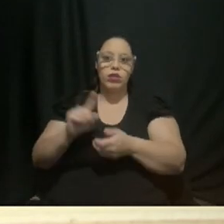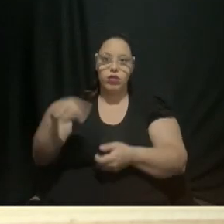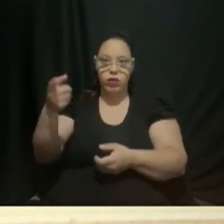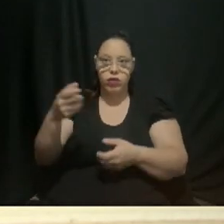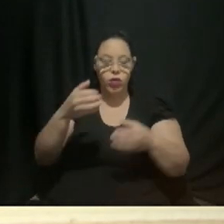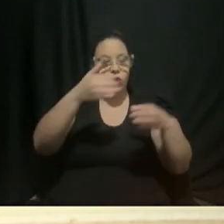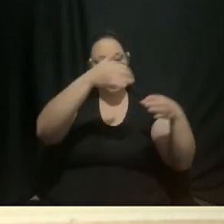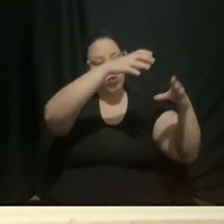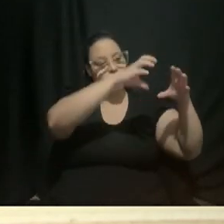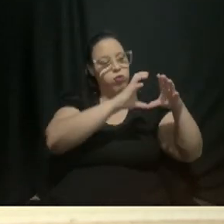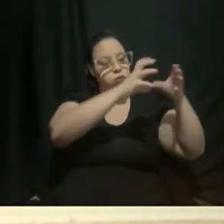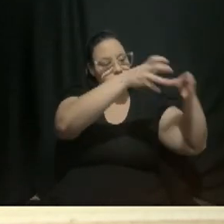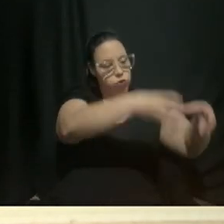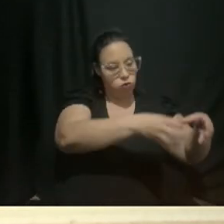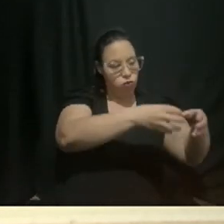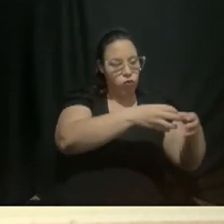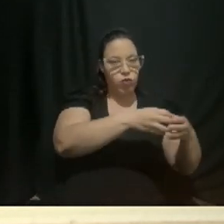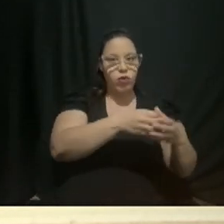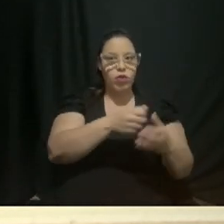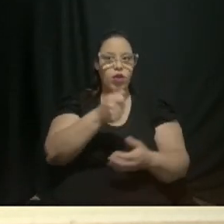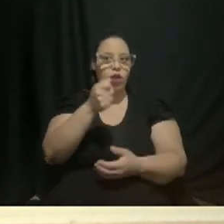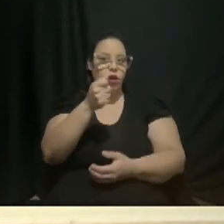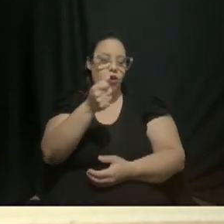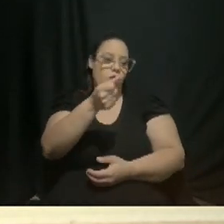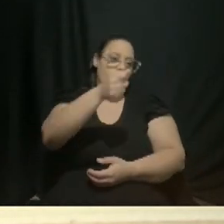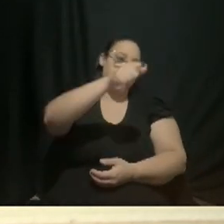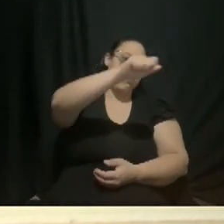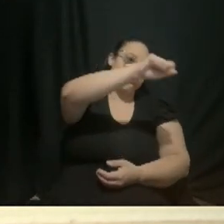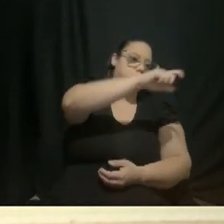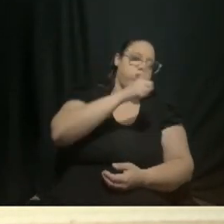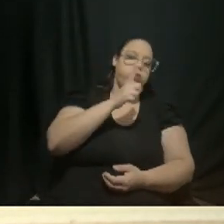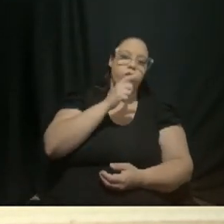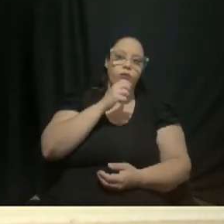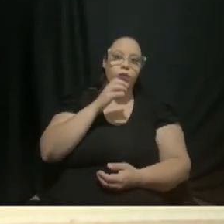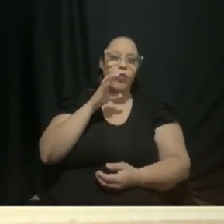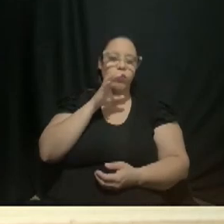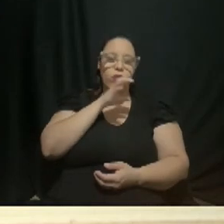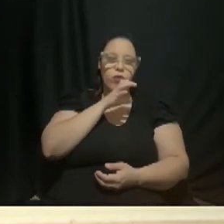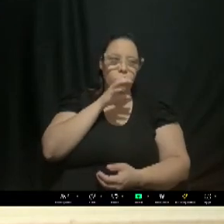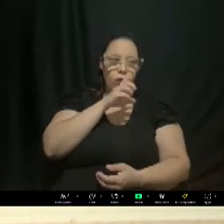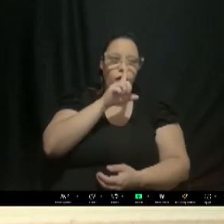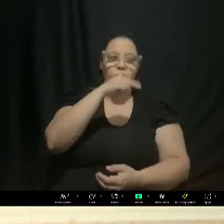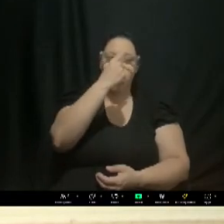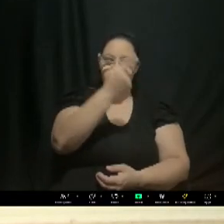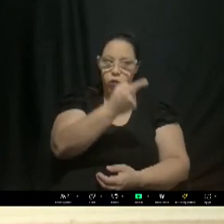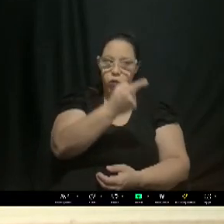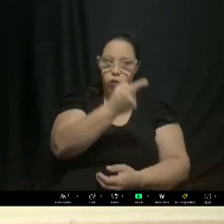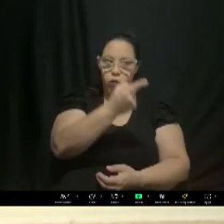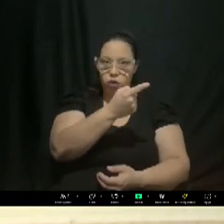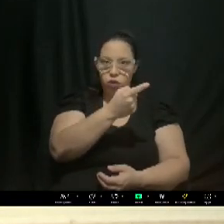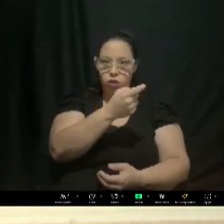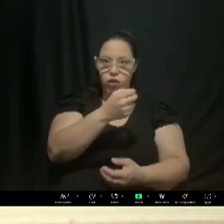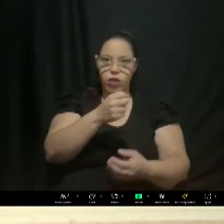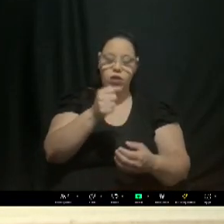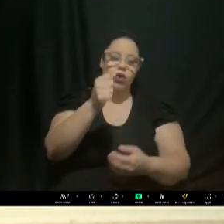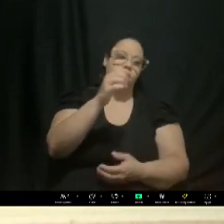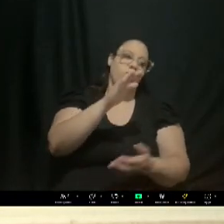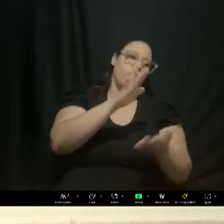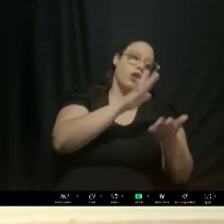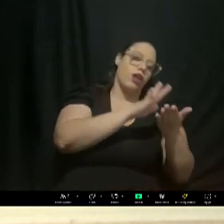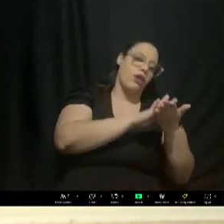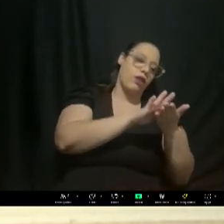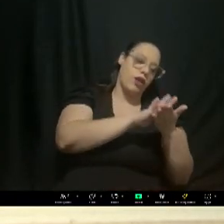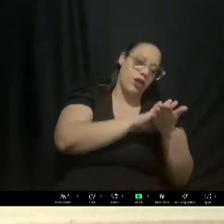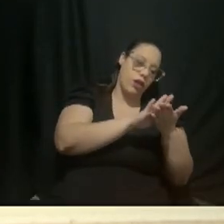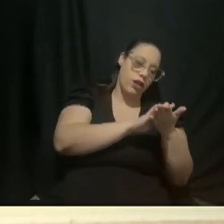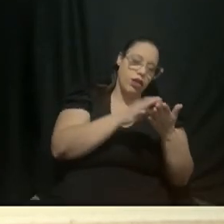até jogar uma água quente. Depois joga água quente, né? Aí quando você vai secar, ele tá bem mais fácil. Já pega quase seco o prato, já